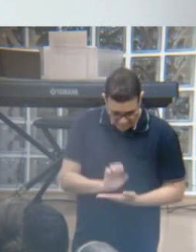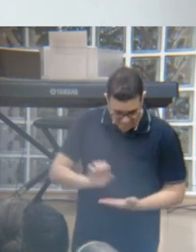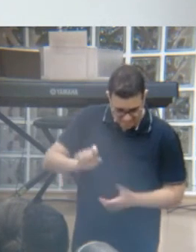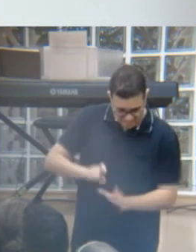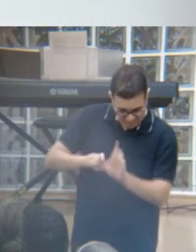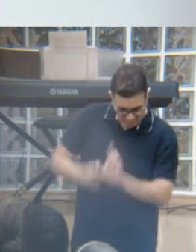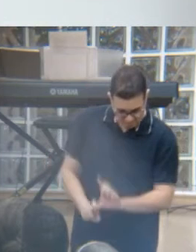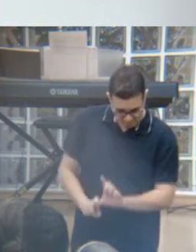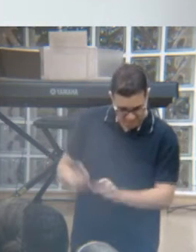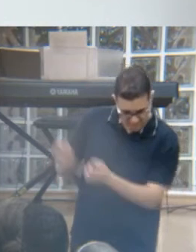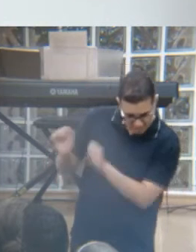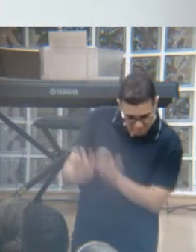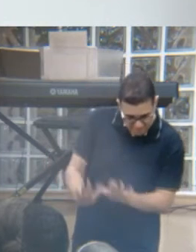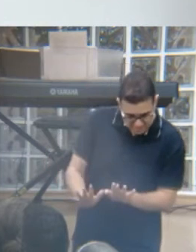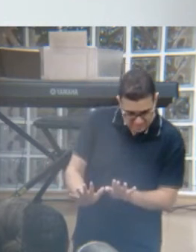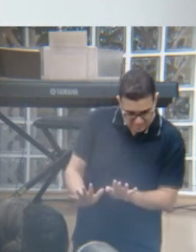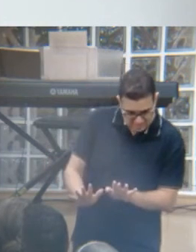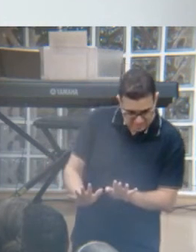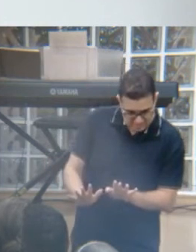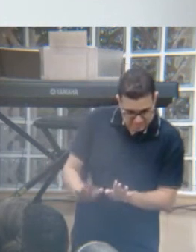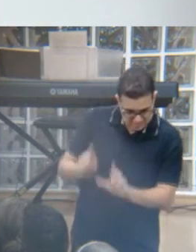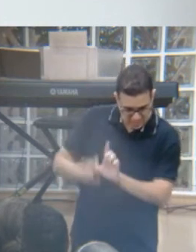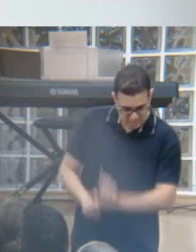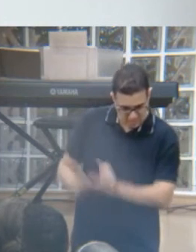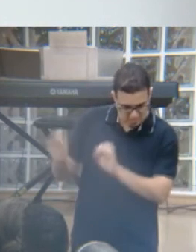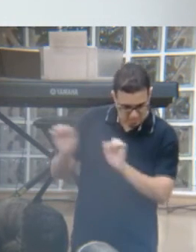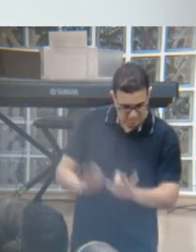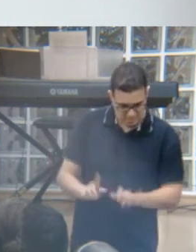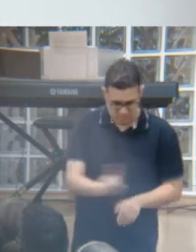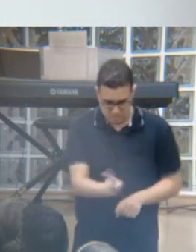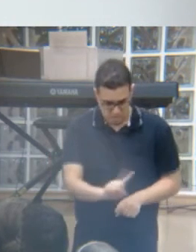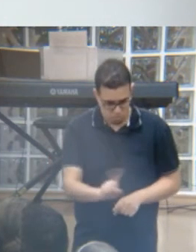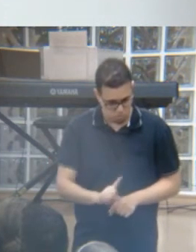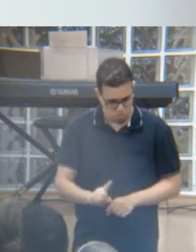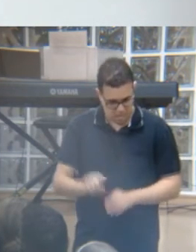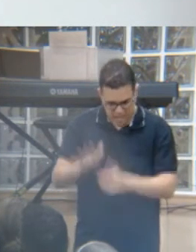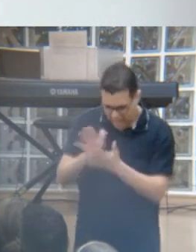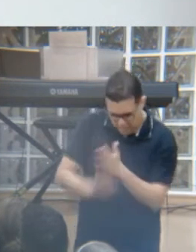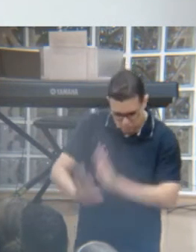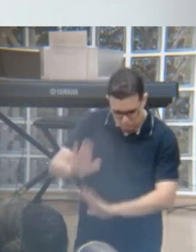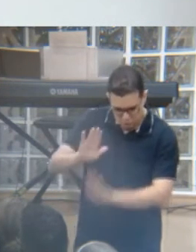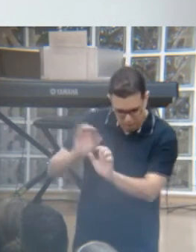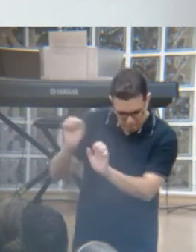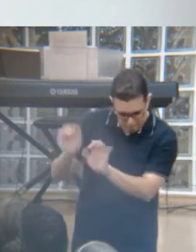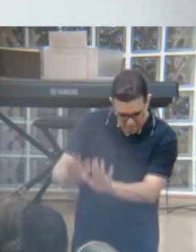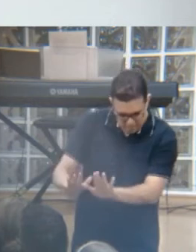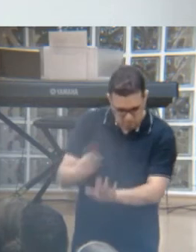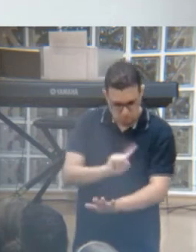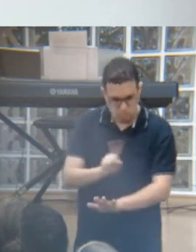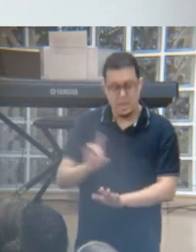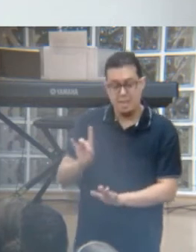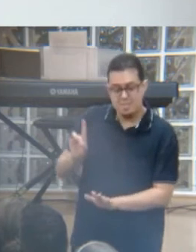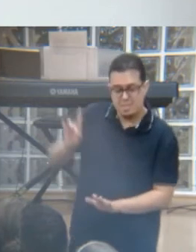devemos idolatrar a bênção, mas adorar ao Deus que provê. A